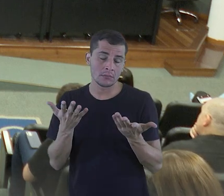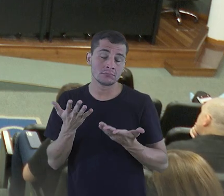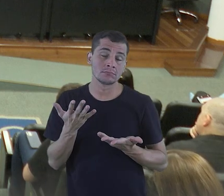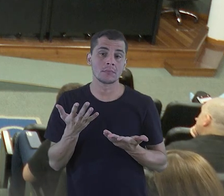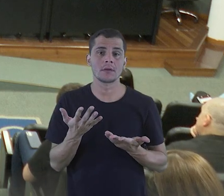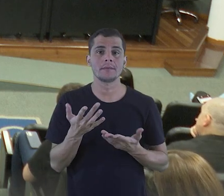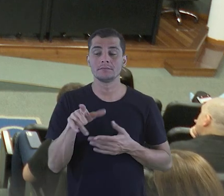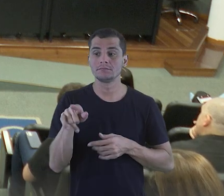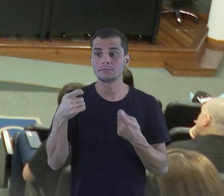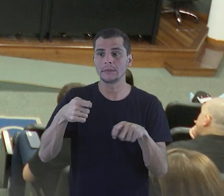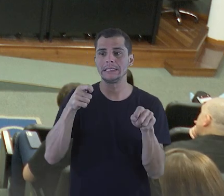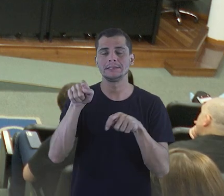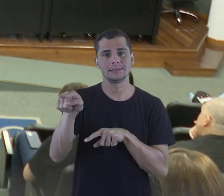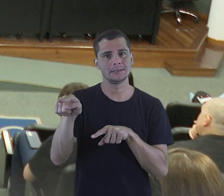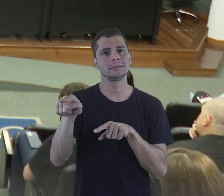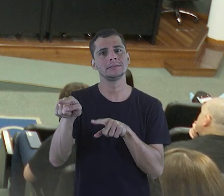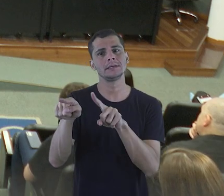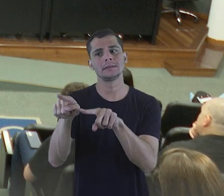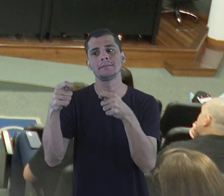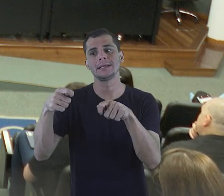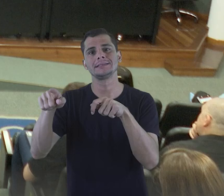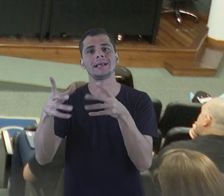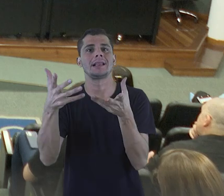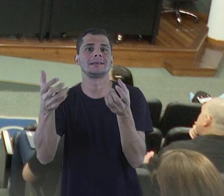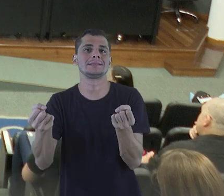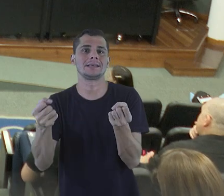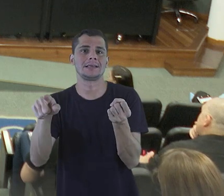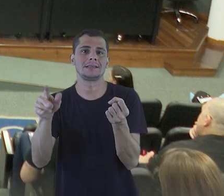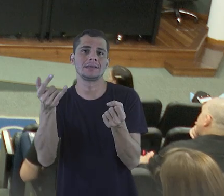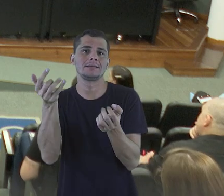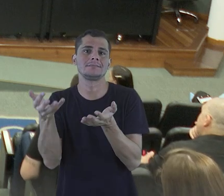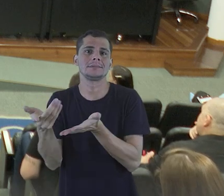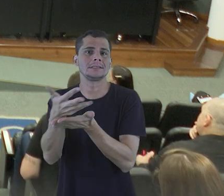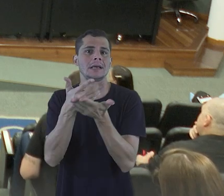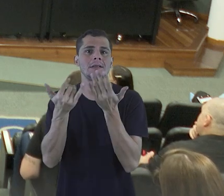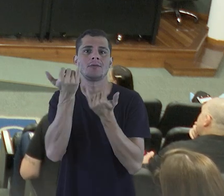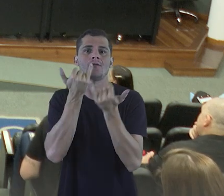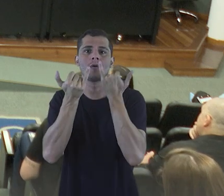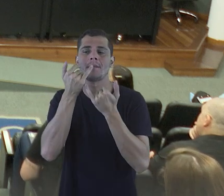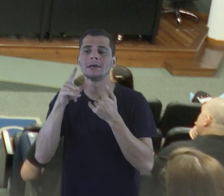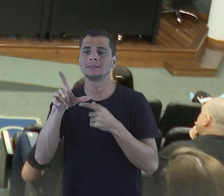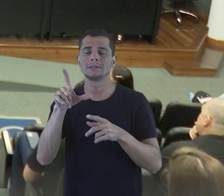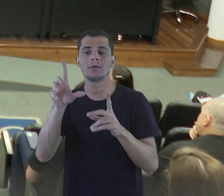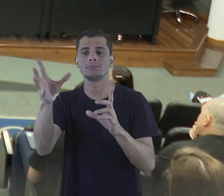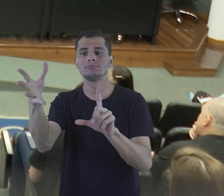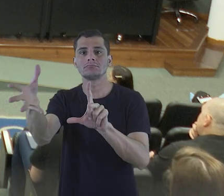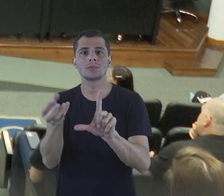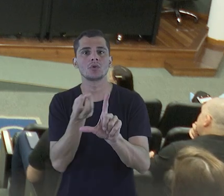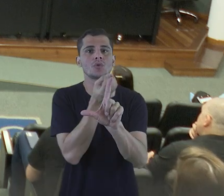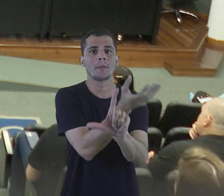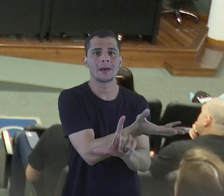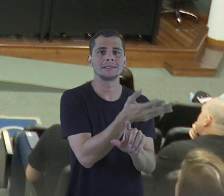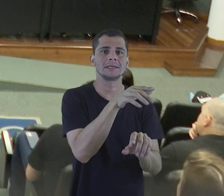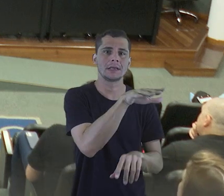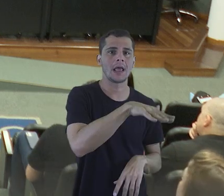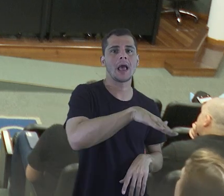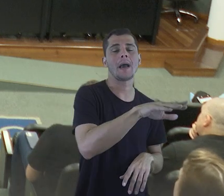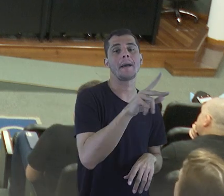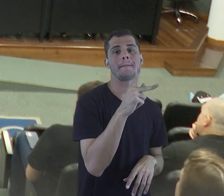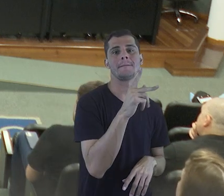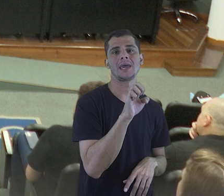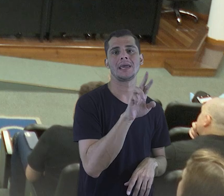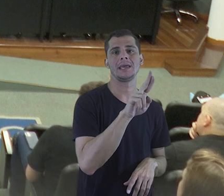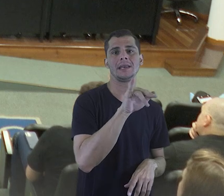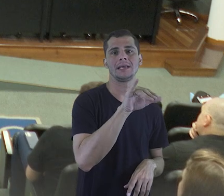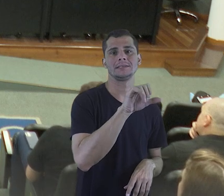vai precisar consentir que esses dados sejam compartilhados com a perícia médica do estado para que ela possa fazer a